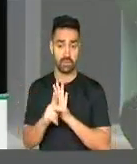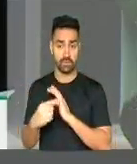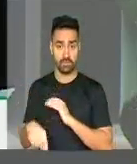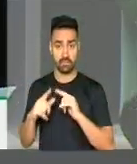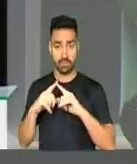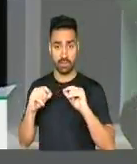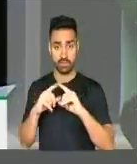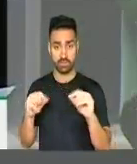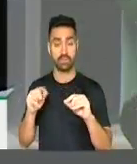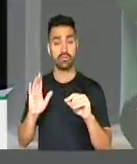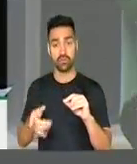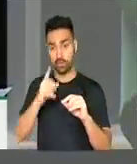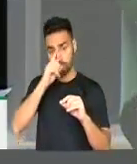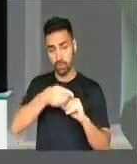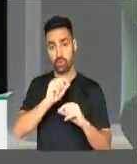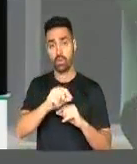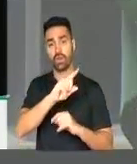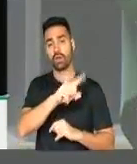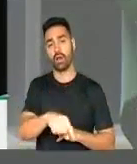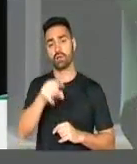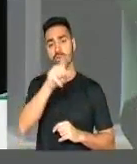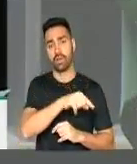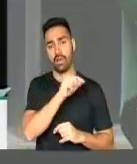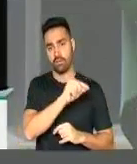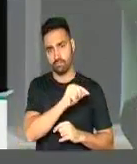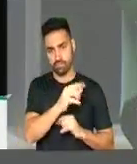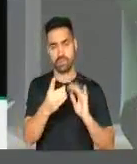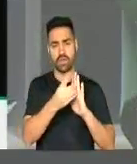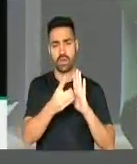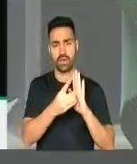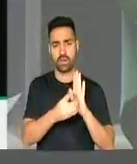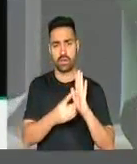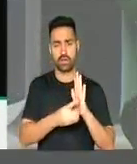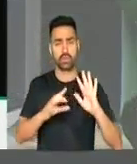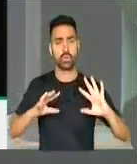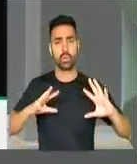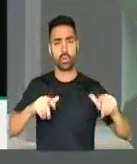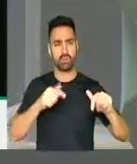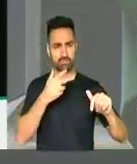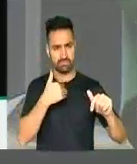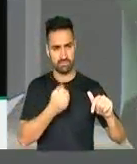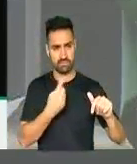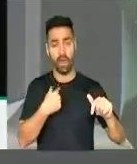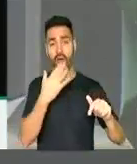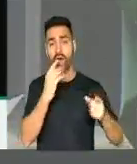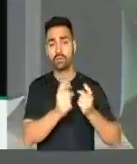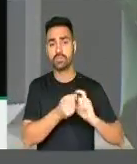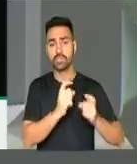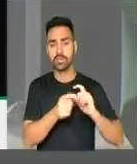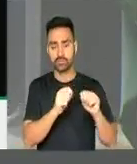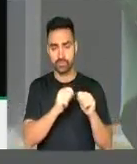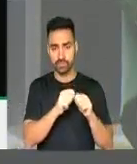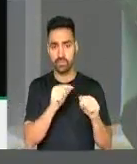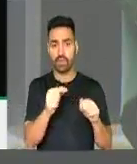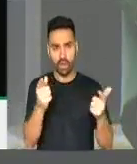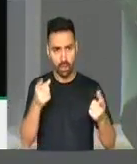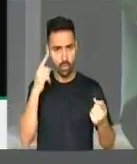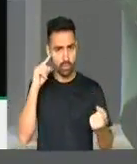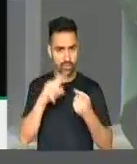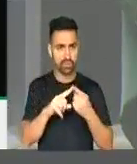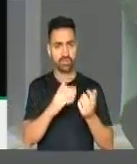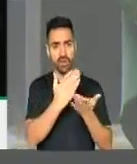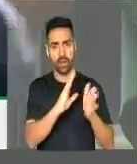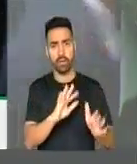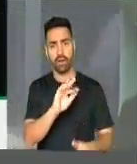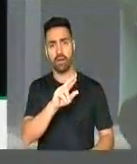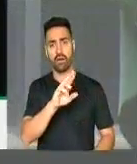de Brasília, determinou a suspensão dos efeitos de todo e qualquer ato administrativo tendente a extinguir